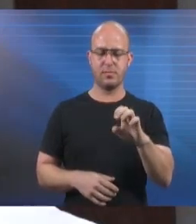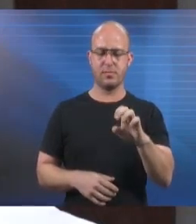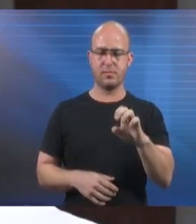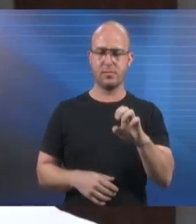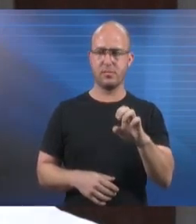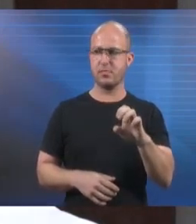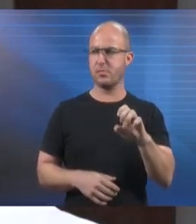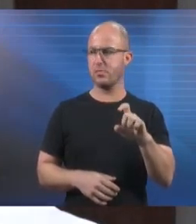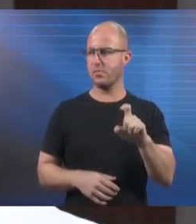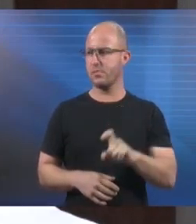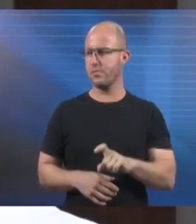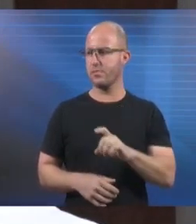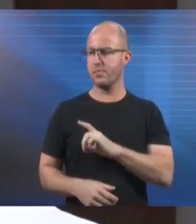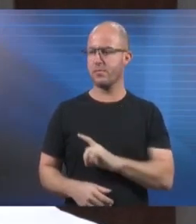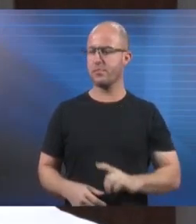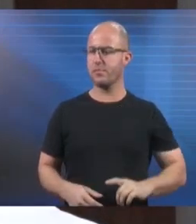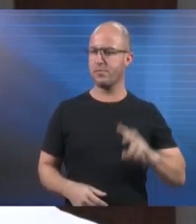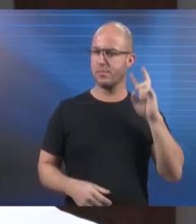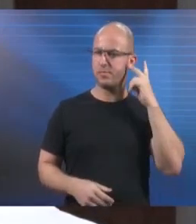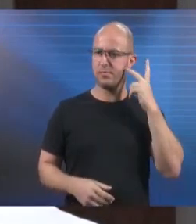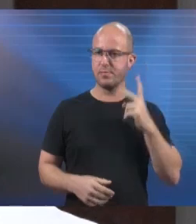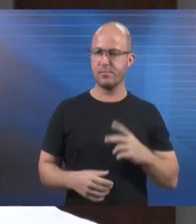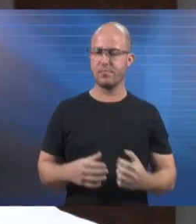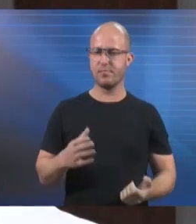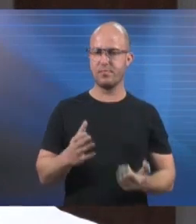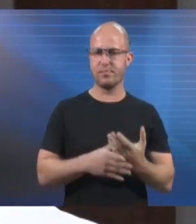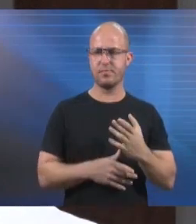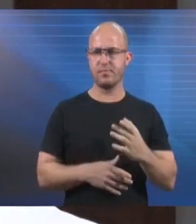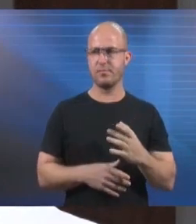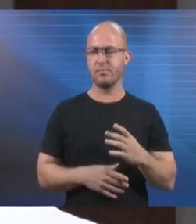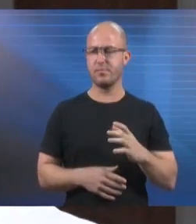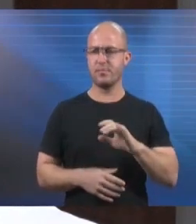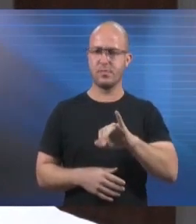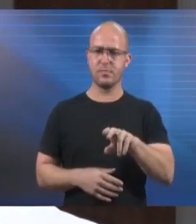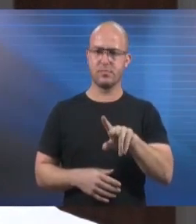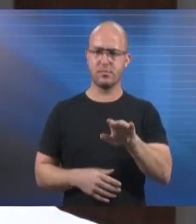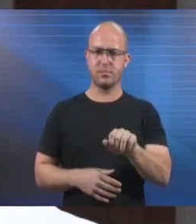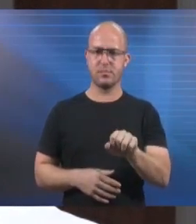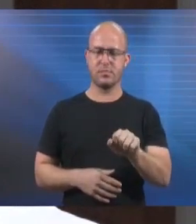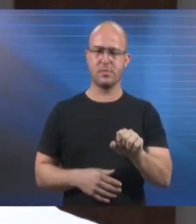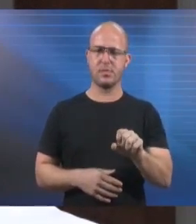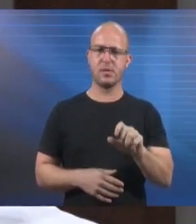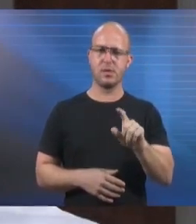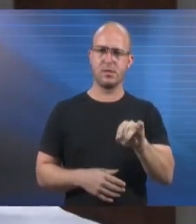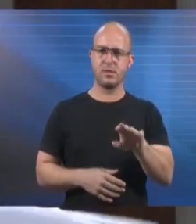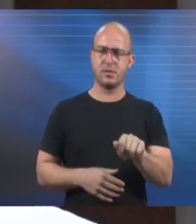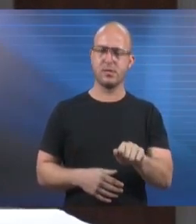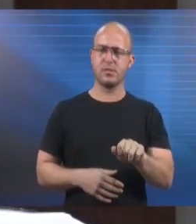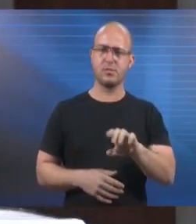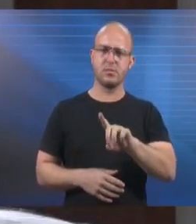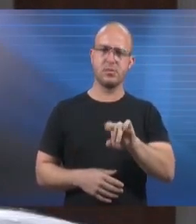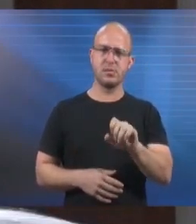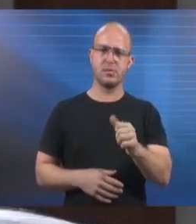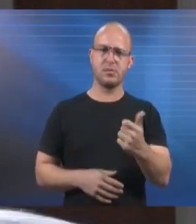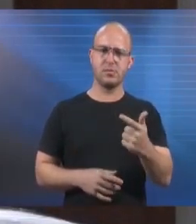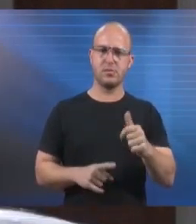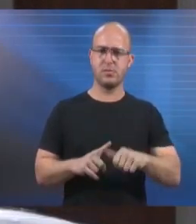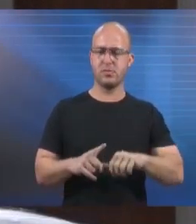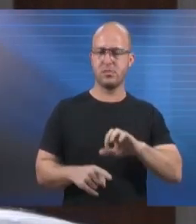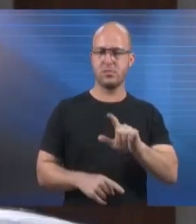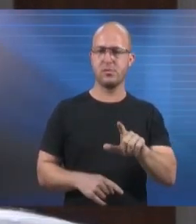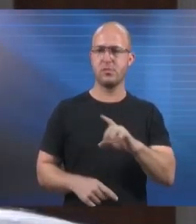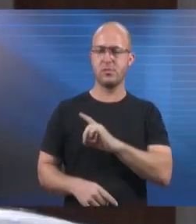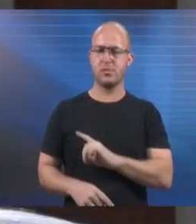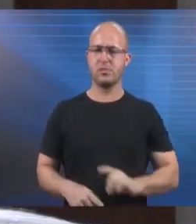opex deputada Divan Basílio institui o dia da Jurema Sagrada a ser comemorado dia 2 de julho deputada Divan